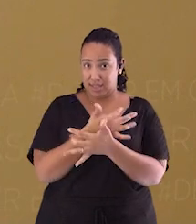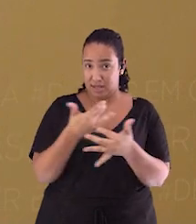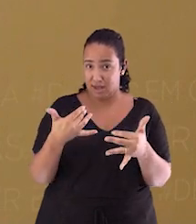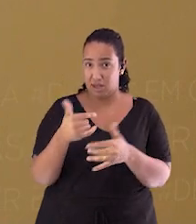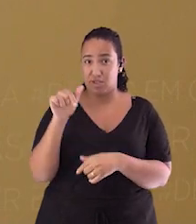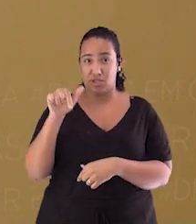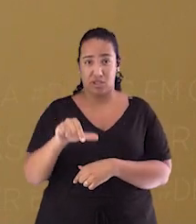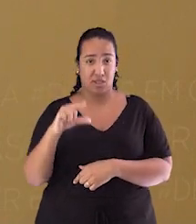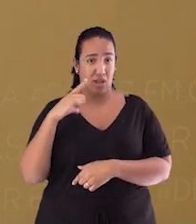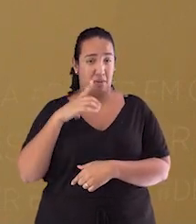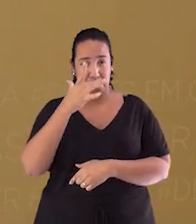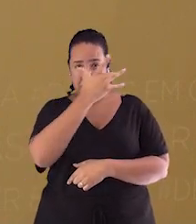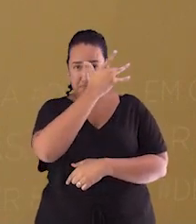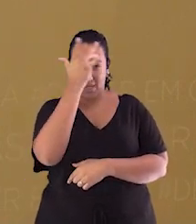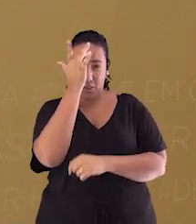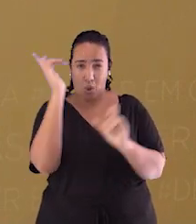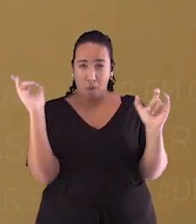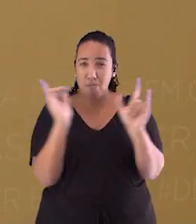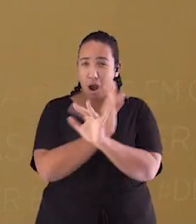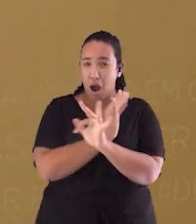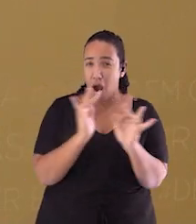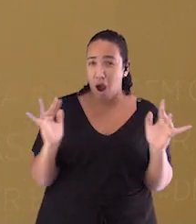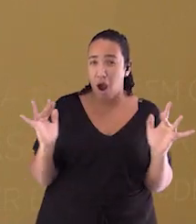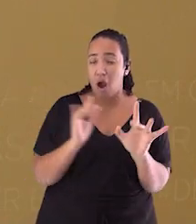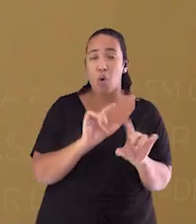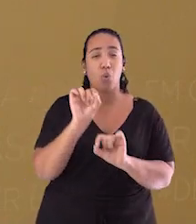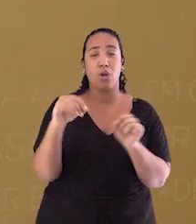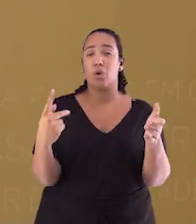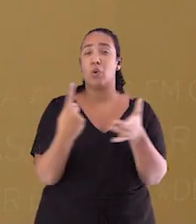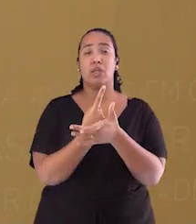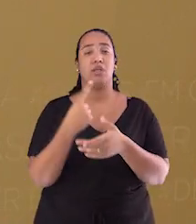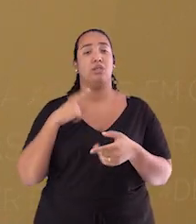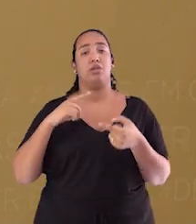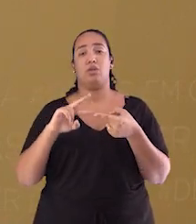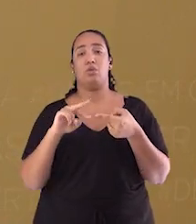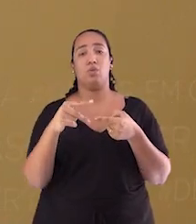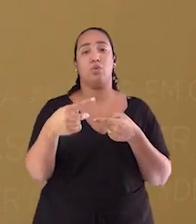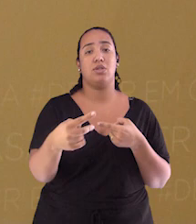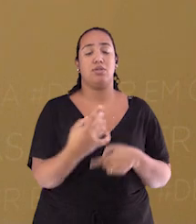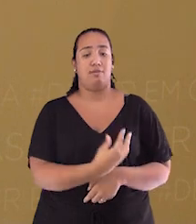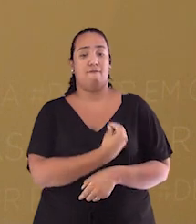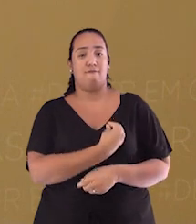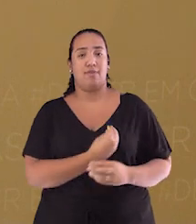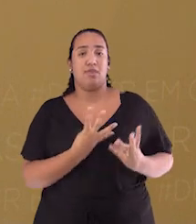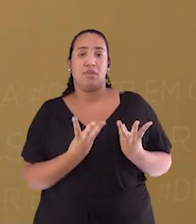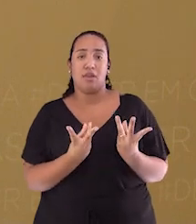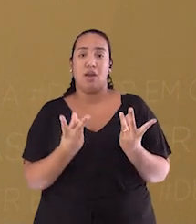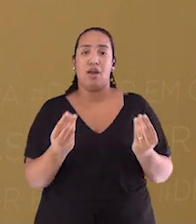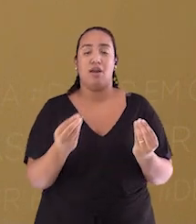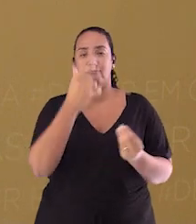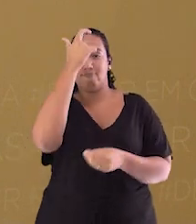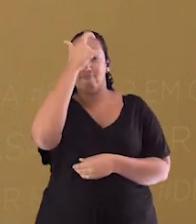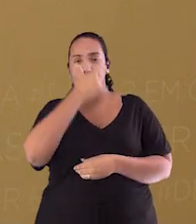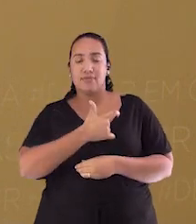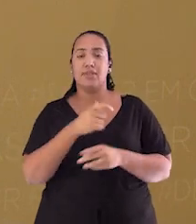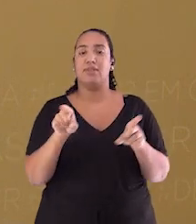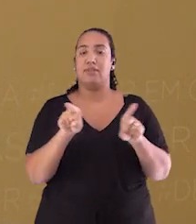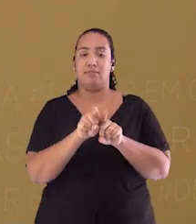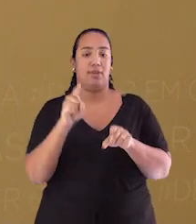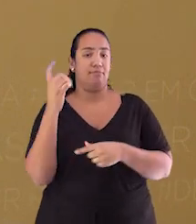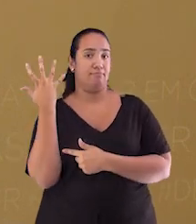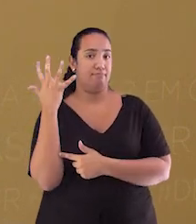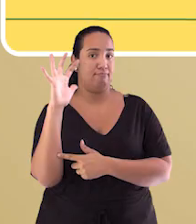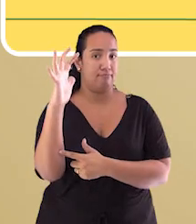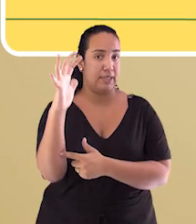cidades com grande urbanização trazem muitas consequências para a qualidade de vida dos cidadãos e para o nosso